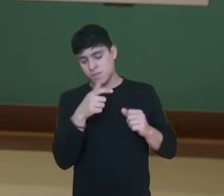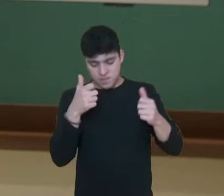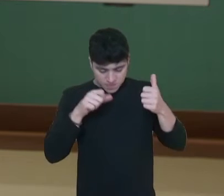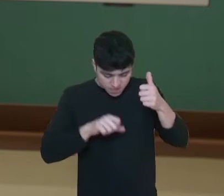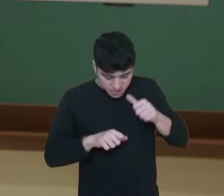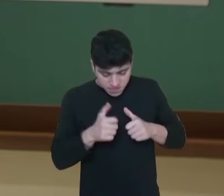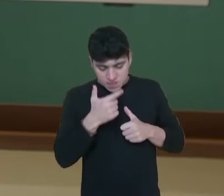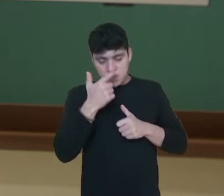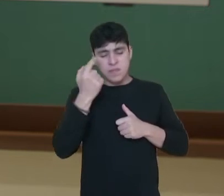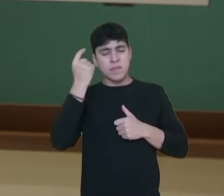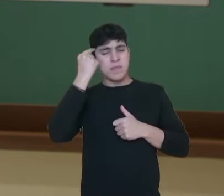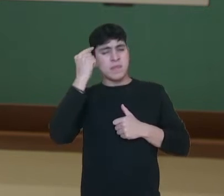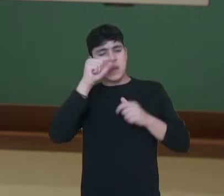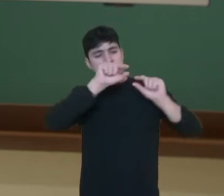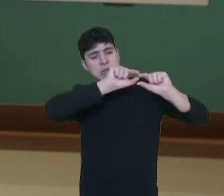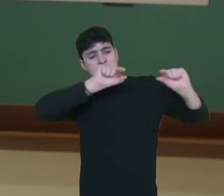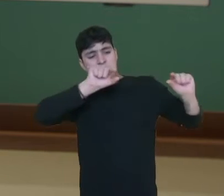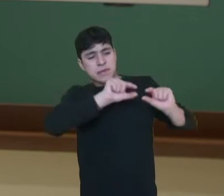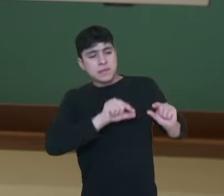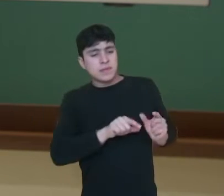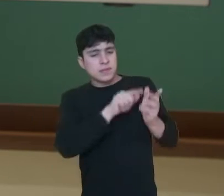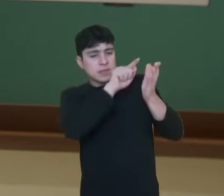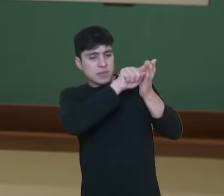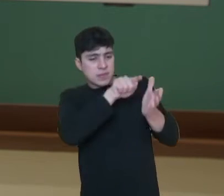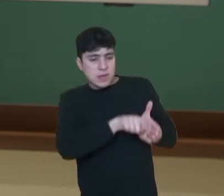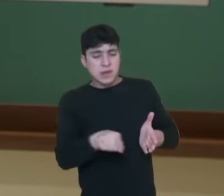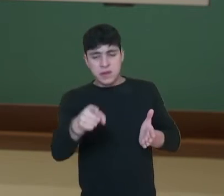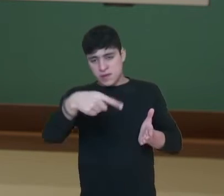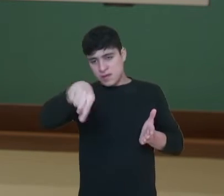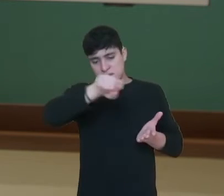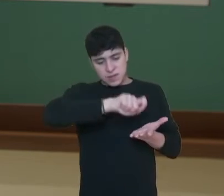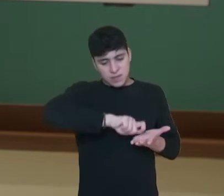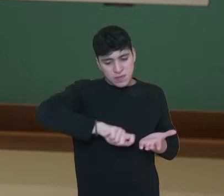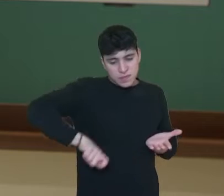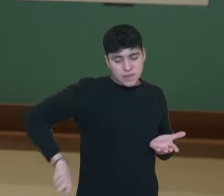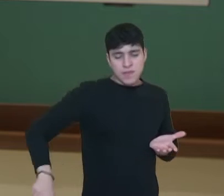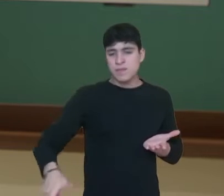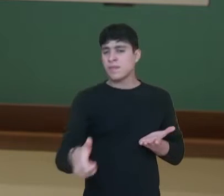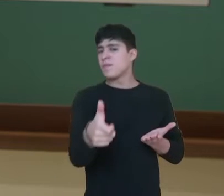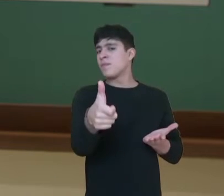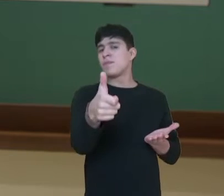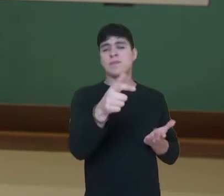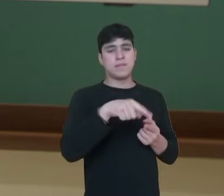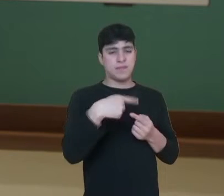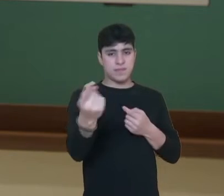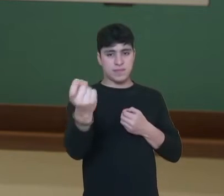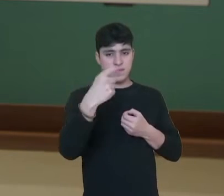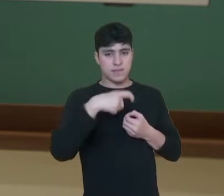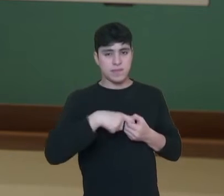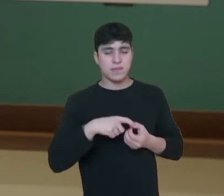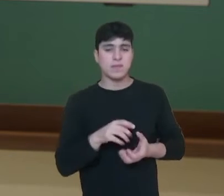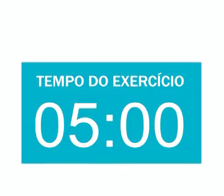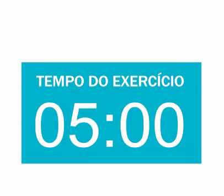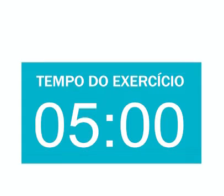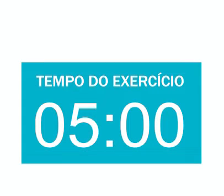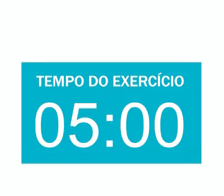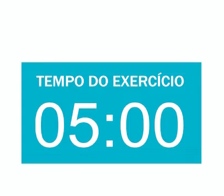pensem nessas proposições, esses questionamentos e façam uma notinha ali para vocês. Já já voltamos.